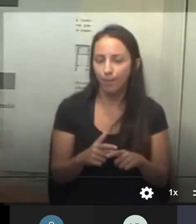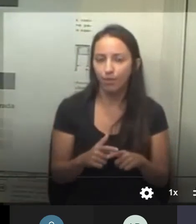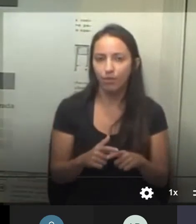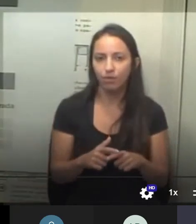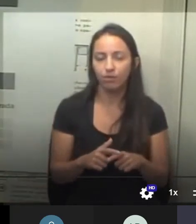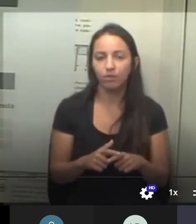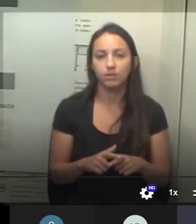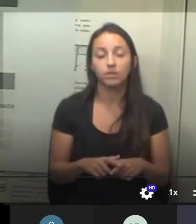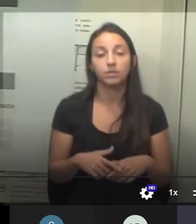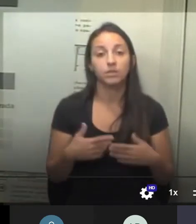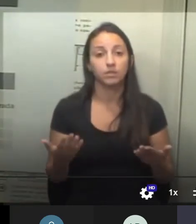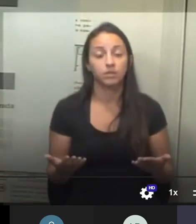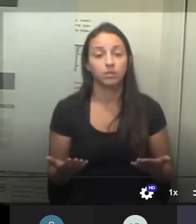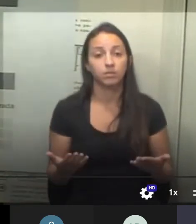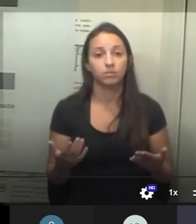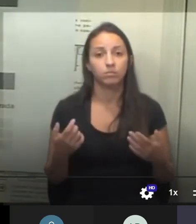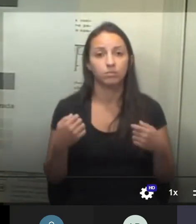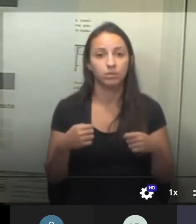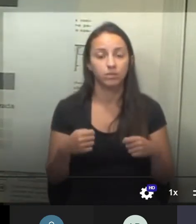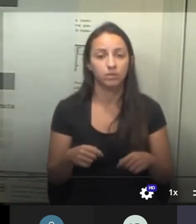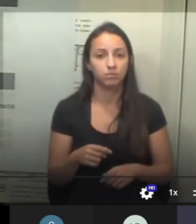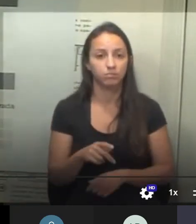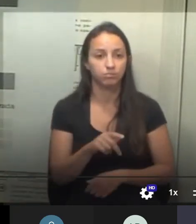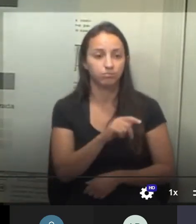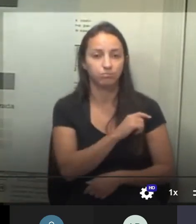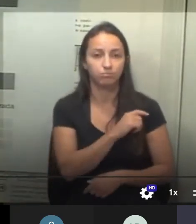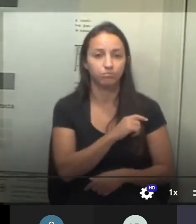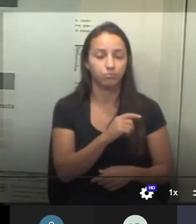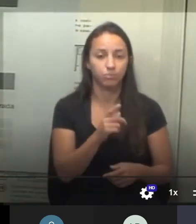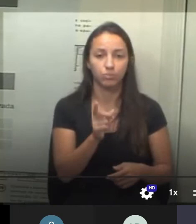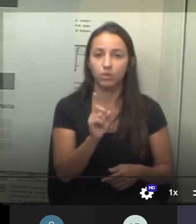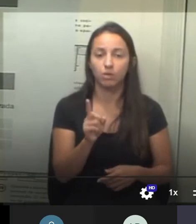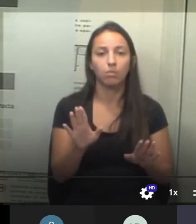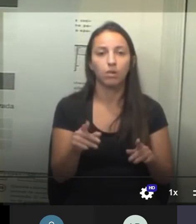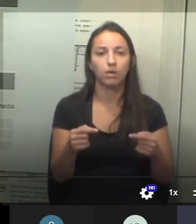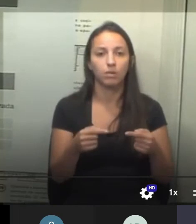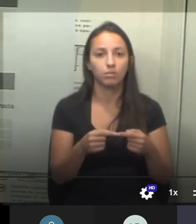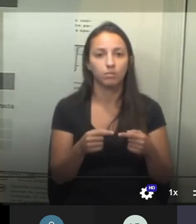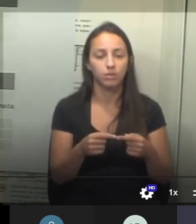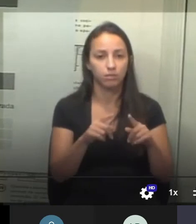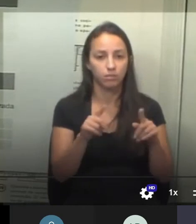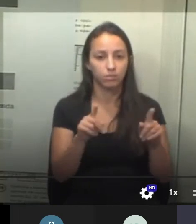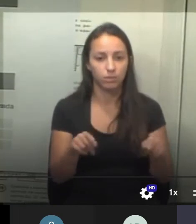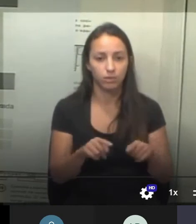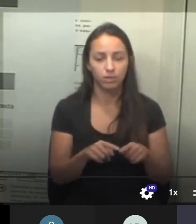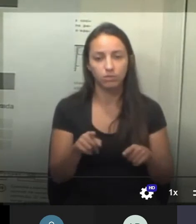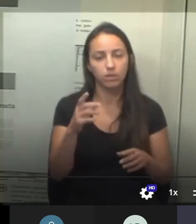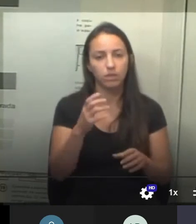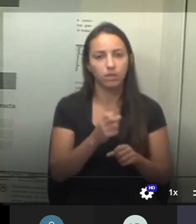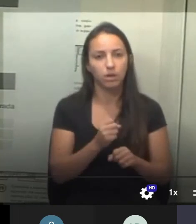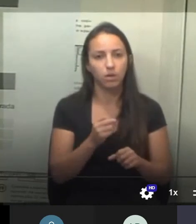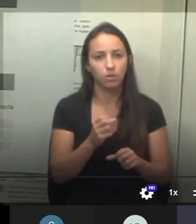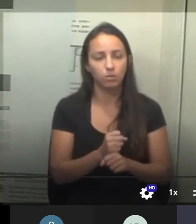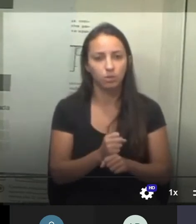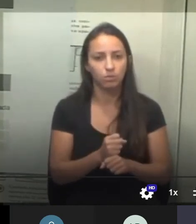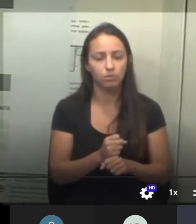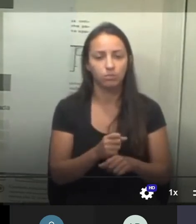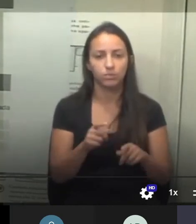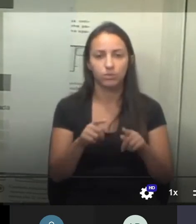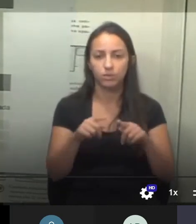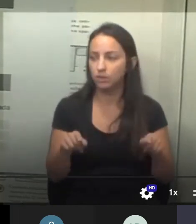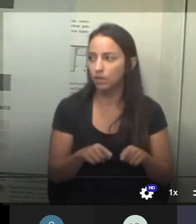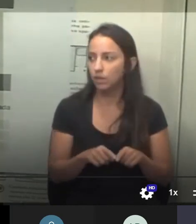cozinha, a lavanderia. Então, já calcula por sala de aula. Então, você vai considerar 9 salas. Multiplicará por 0,8,